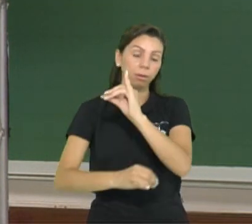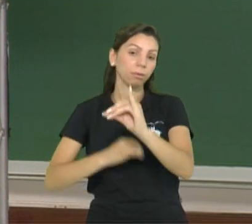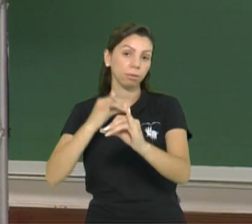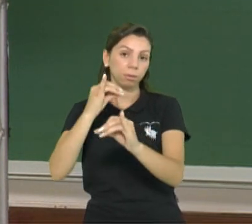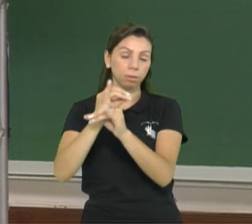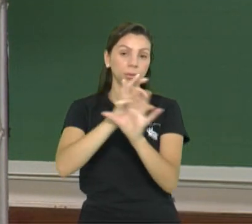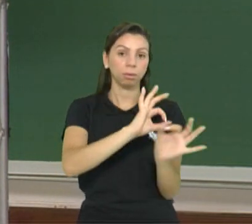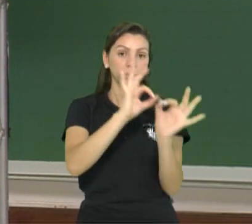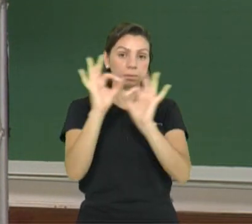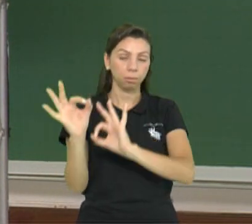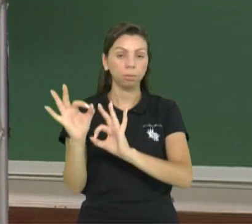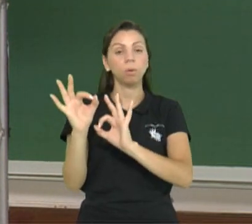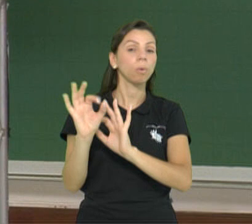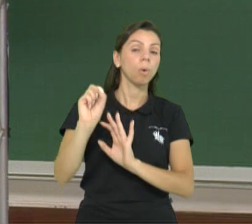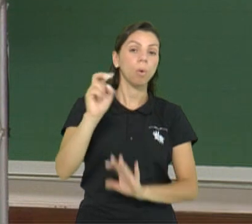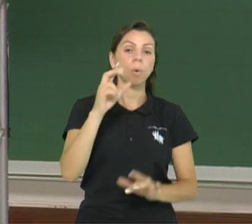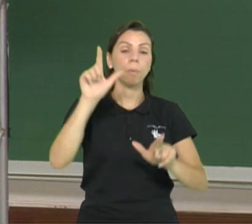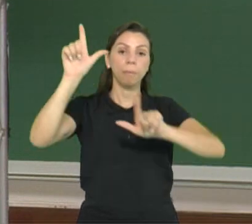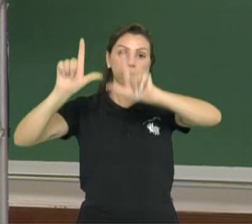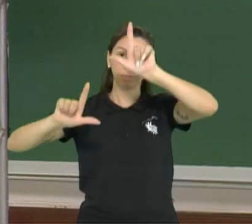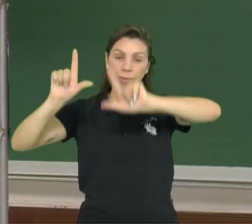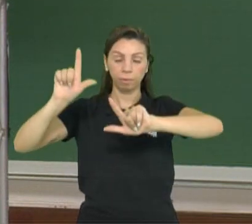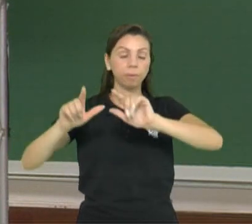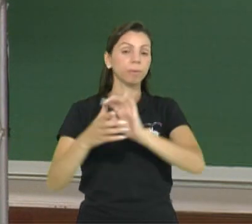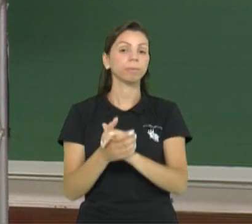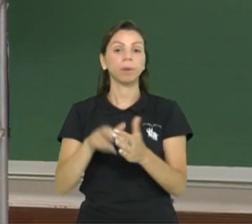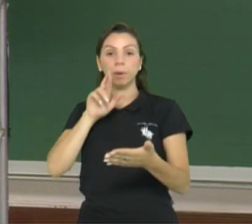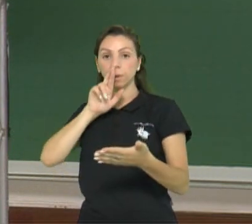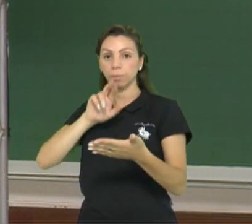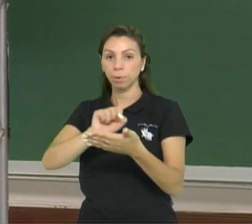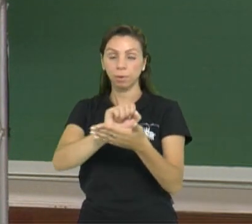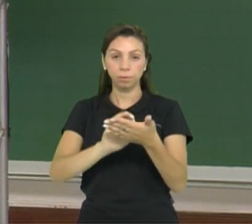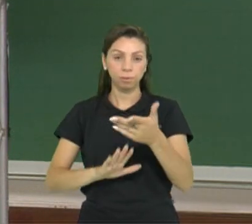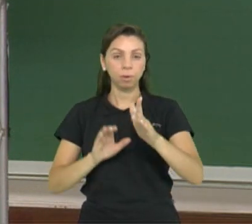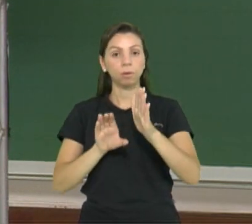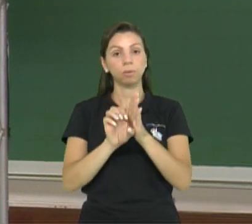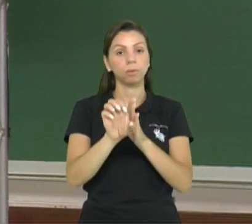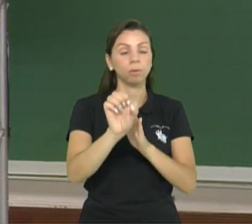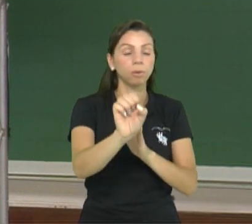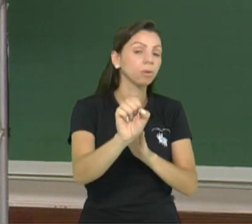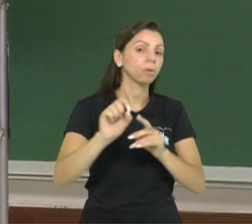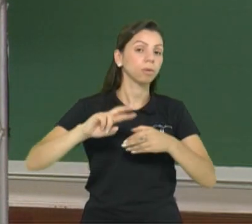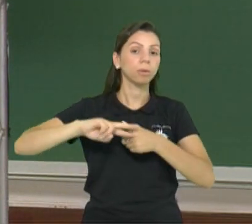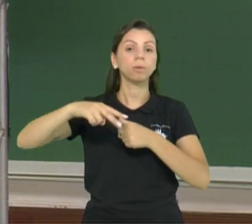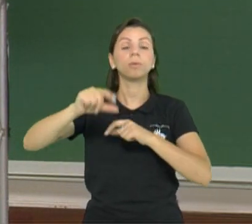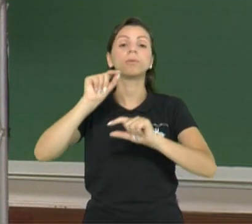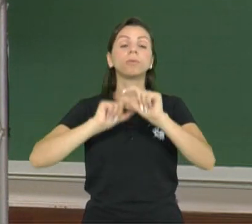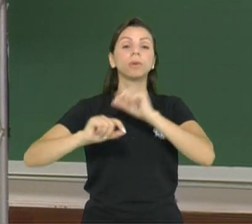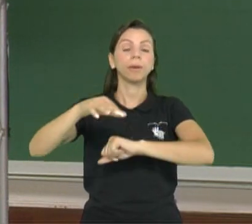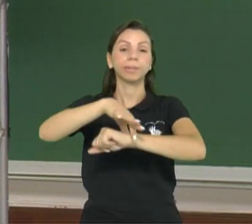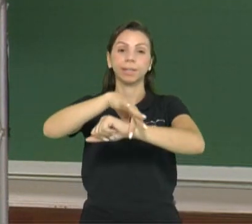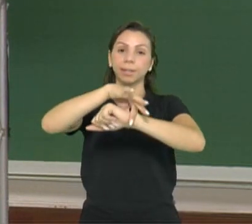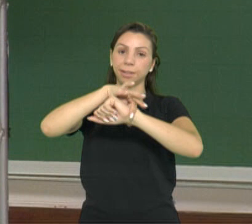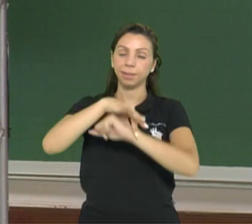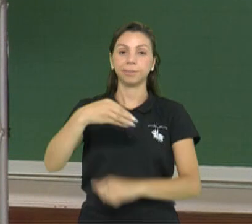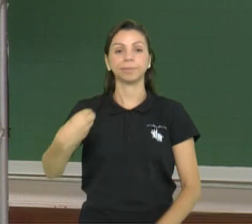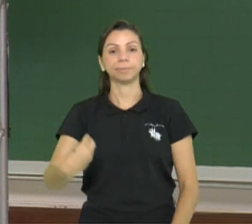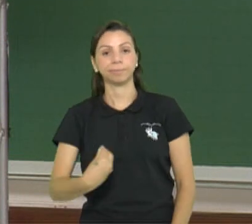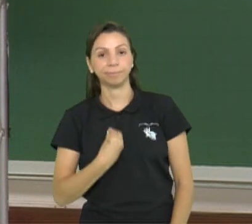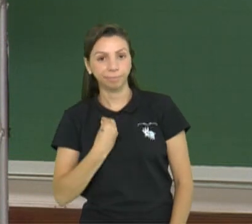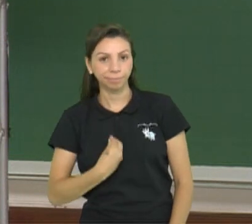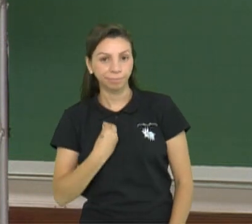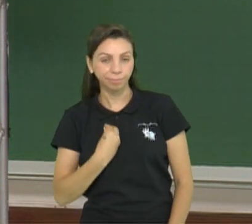ou ao vivo pela televisão, de fazer as atividades no Classroom e, consequentemente, a gente ter